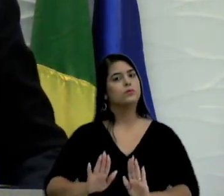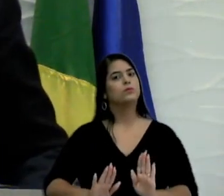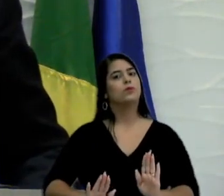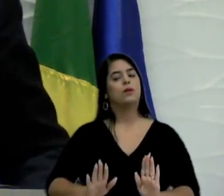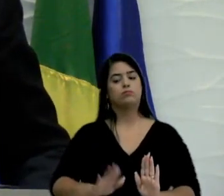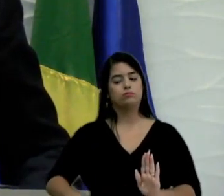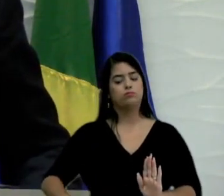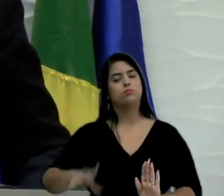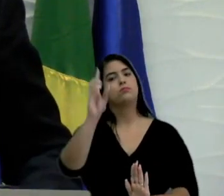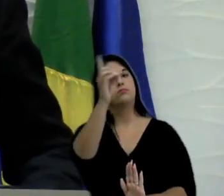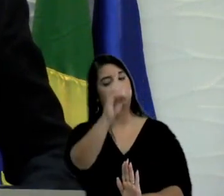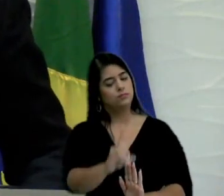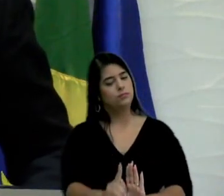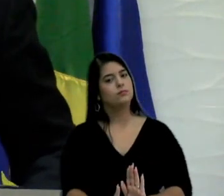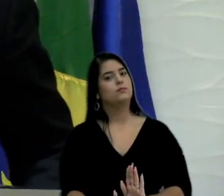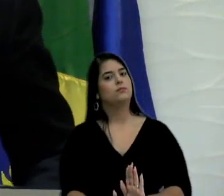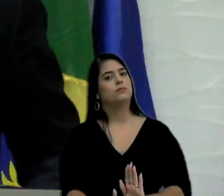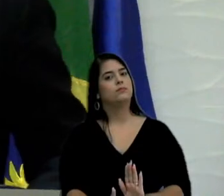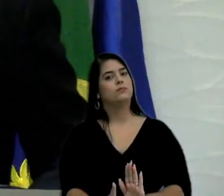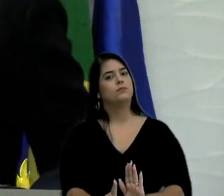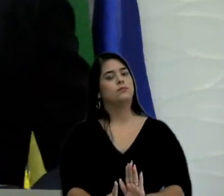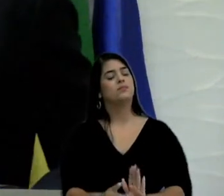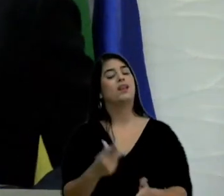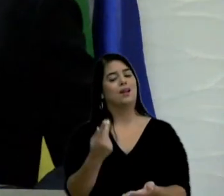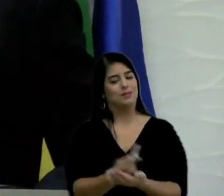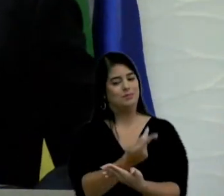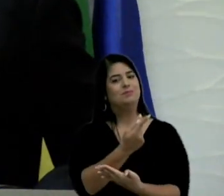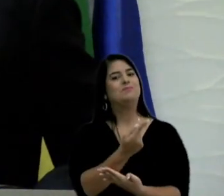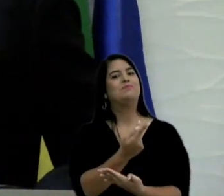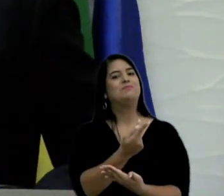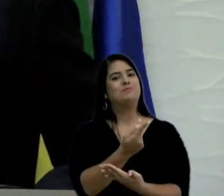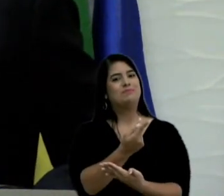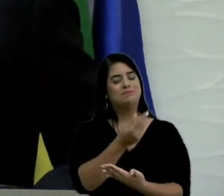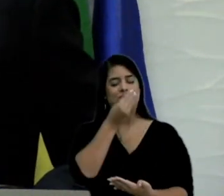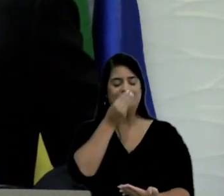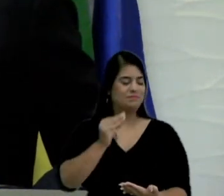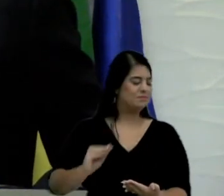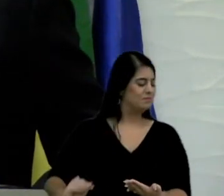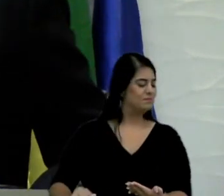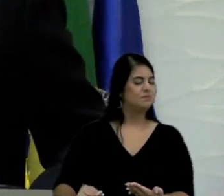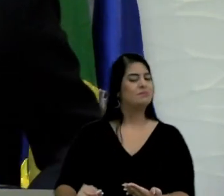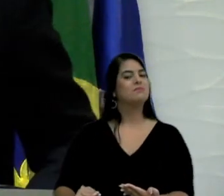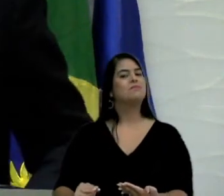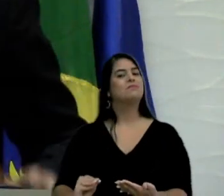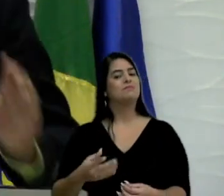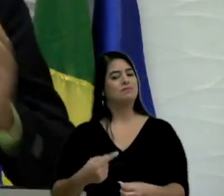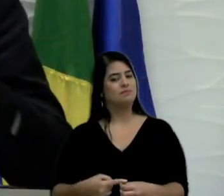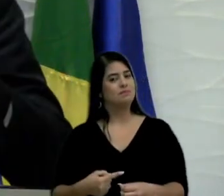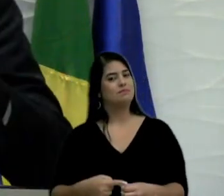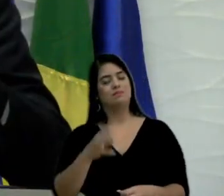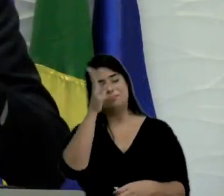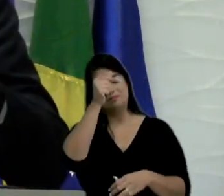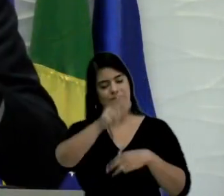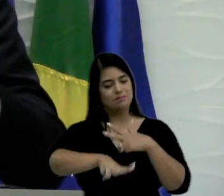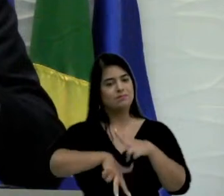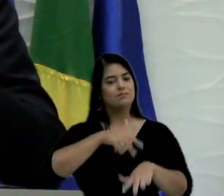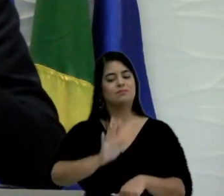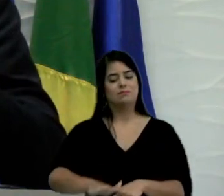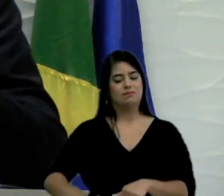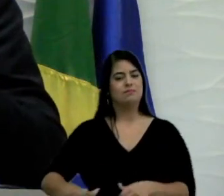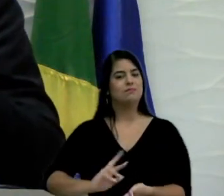não e tá se acontecendo isso com as crianças de São Bento